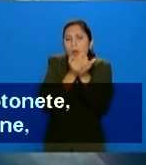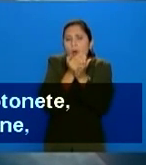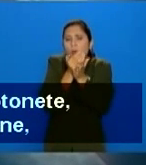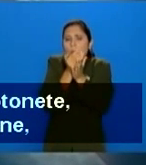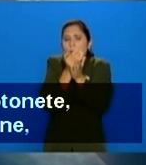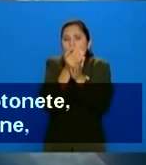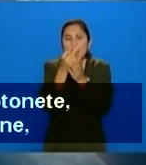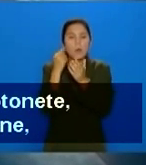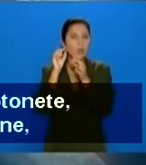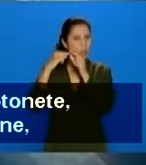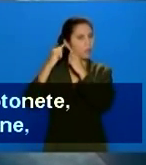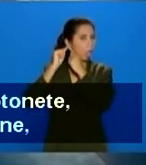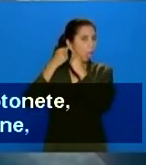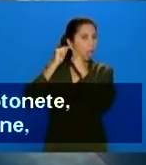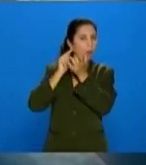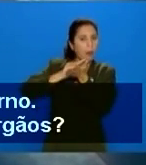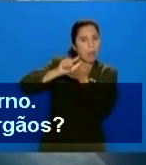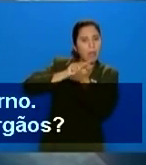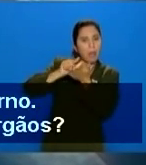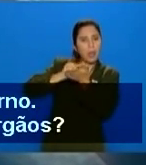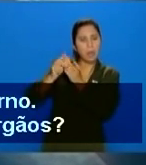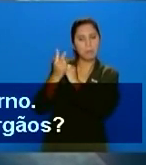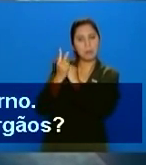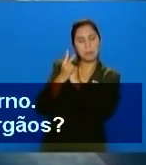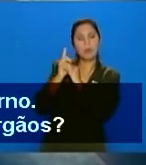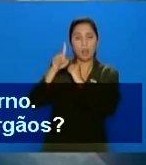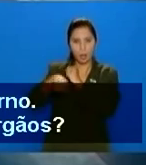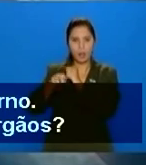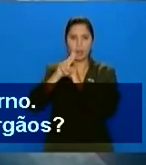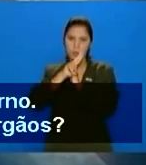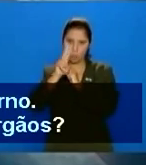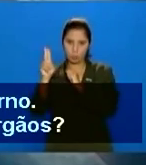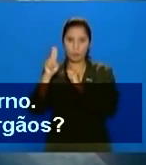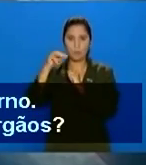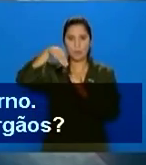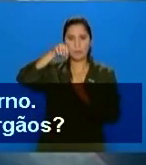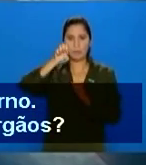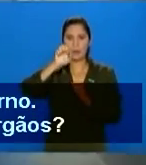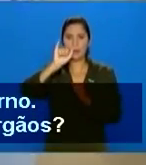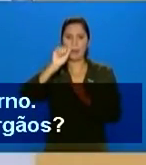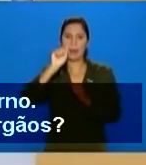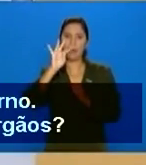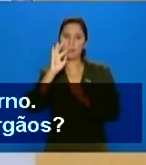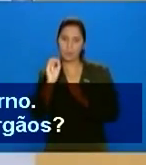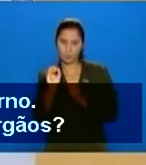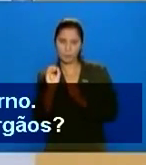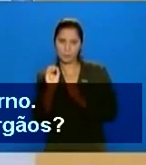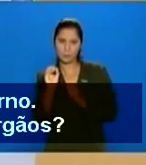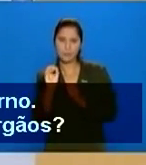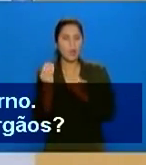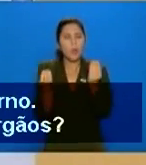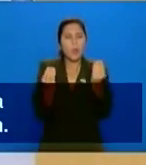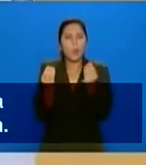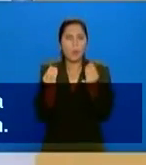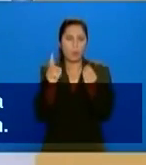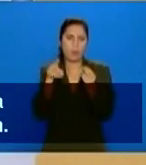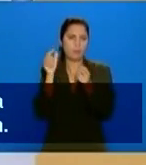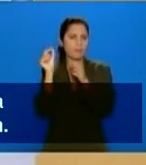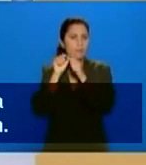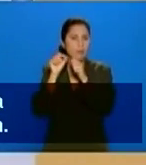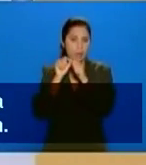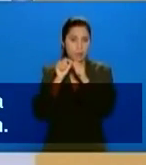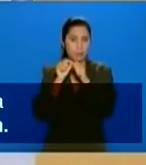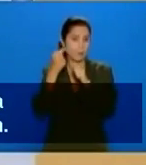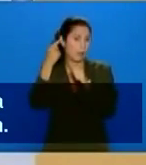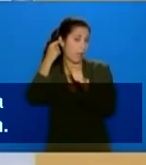onde usa o cotonete, onde a gente faz essa higiene, seria o meato acústico externo. Então, qual a função desses órgãos?